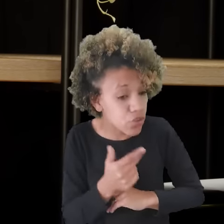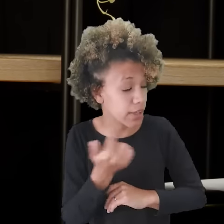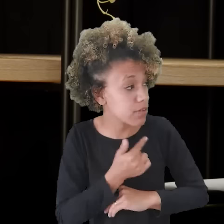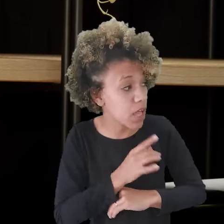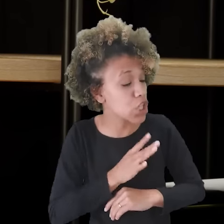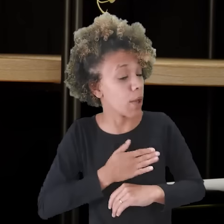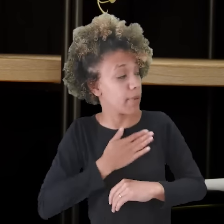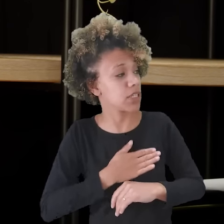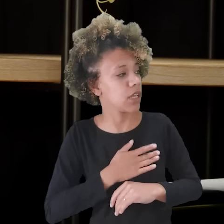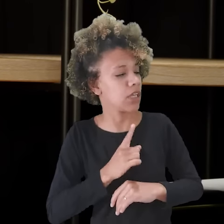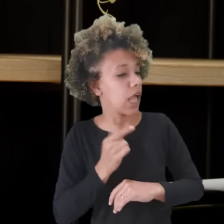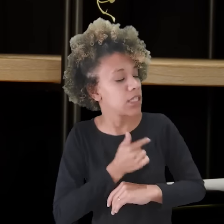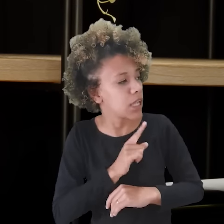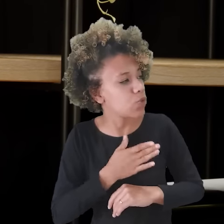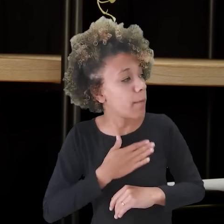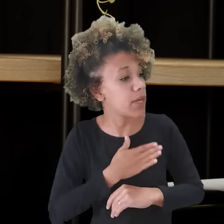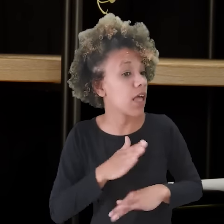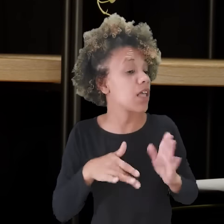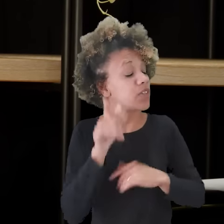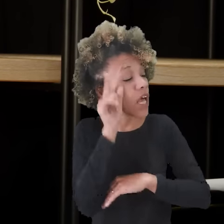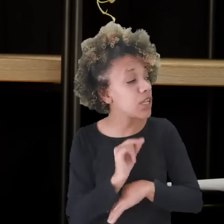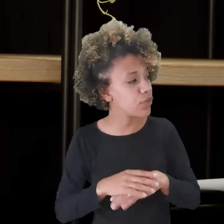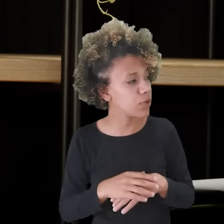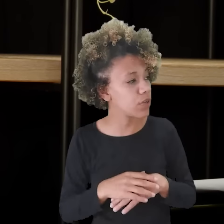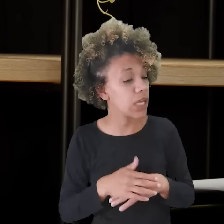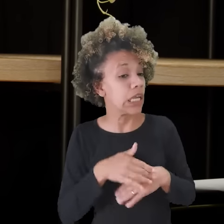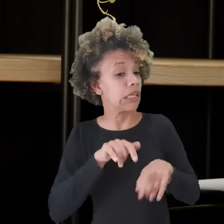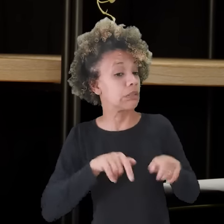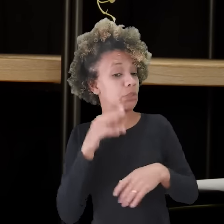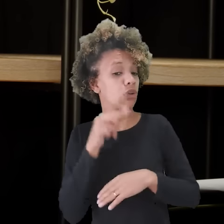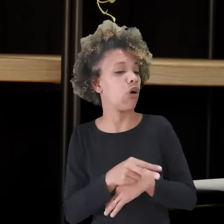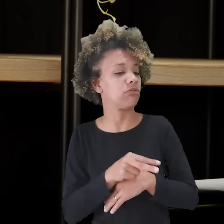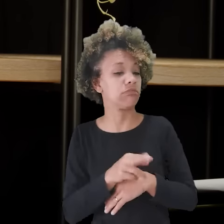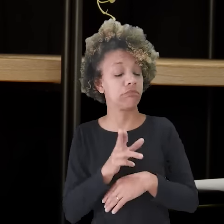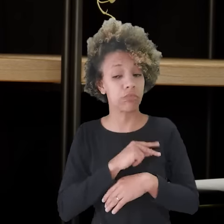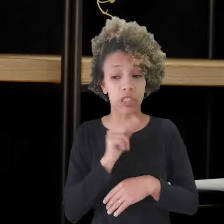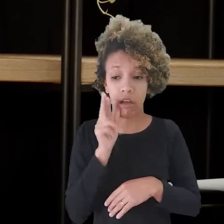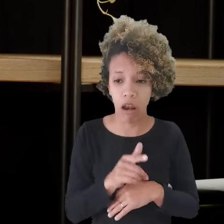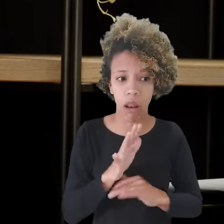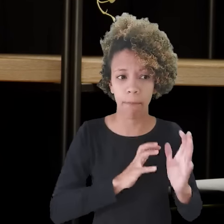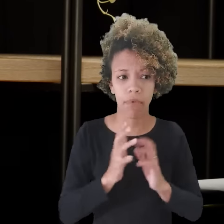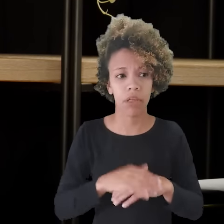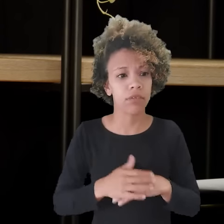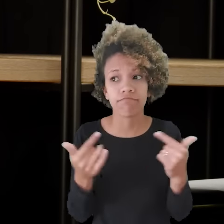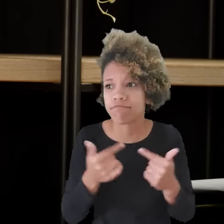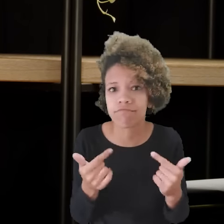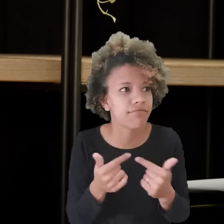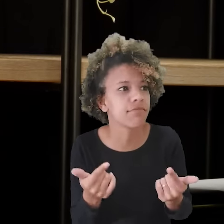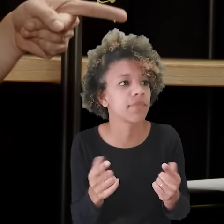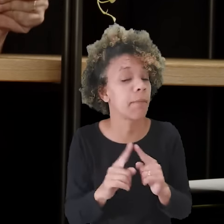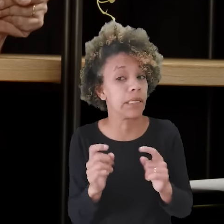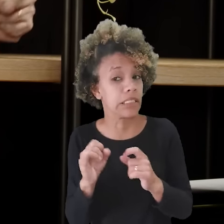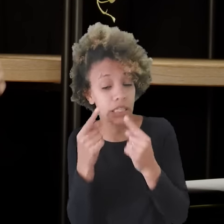acham que é risada ela é só de prazer e a risada não é prazer apesar das vezes é alívio e as pessoas elas olham para risada e fala assim tá tendo maior treta o cara tá